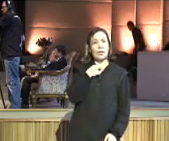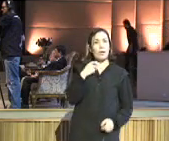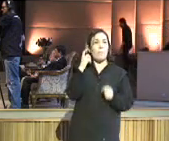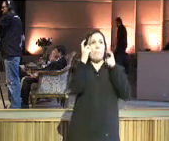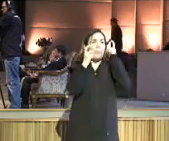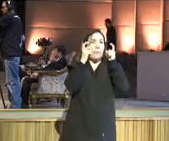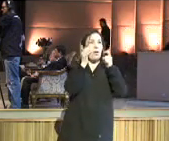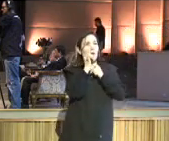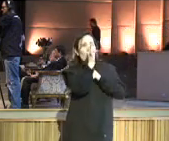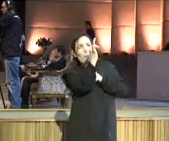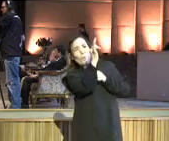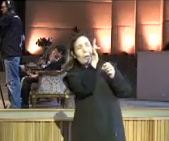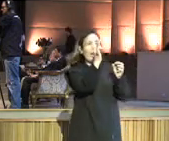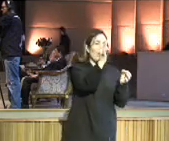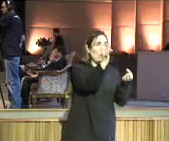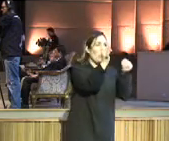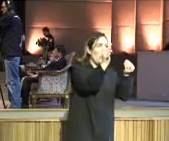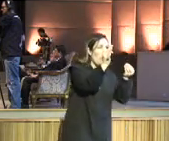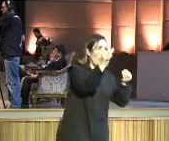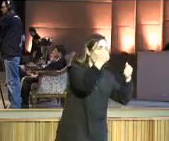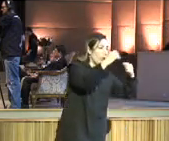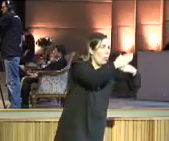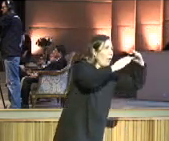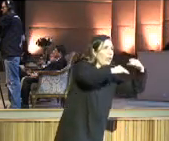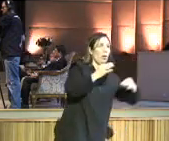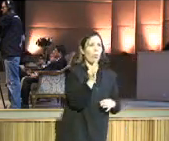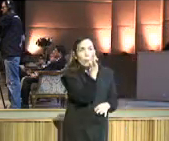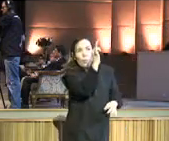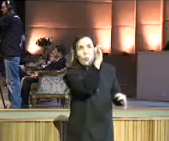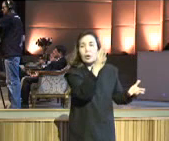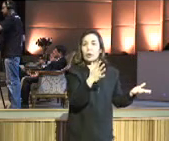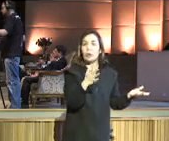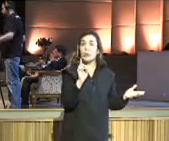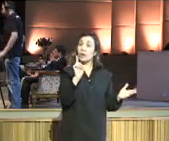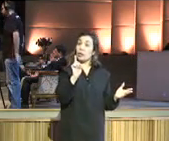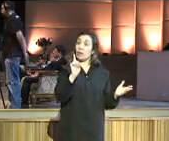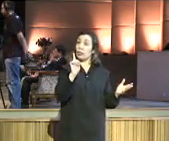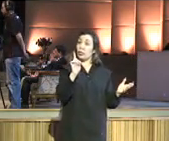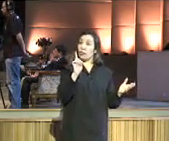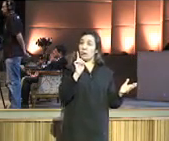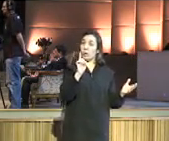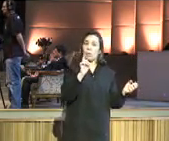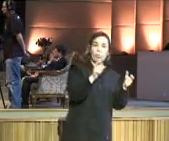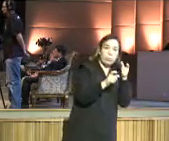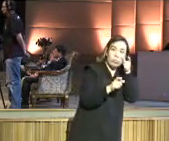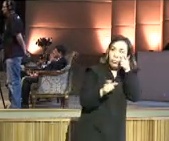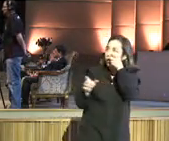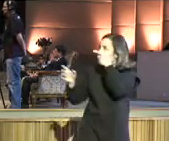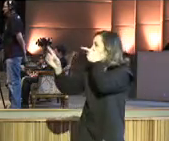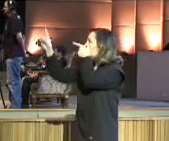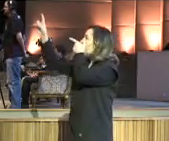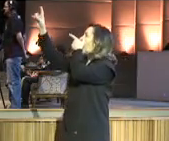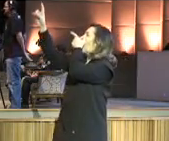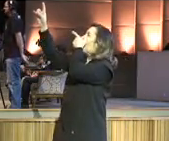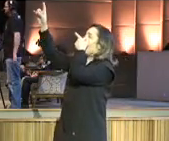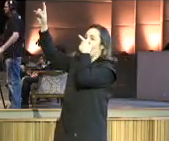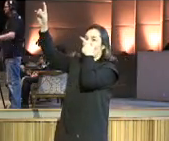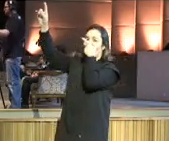desses pedacinhos. E sabe o que é pior? É que quando a gente não faz isso por fé, a gente perde a bênção.